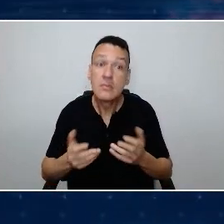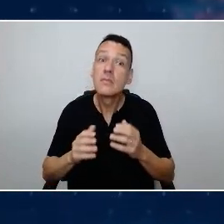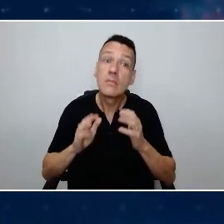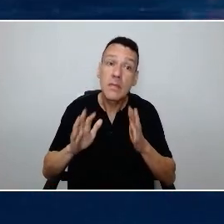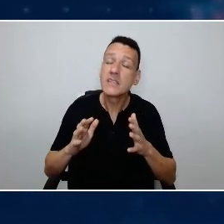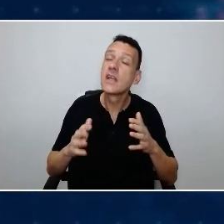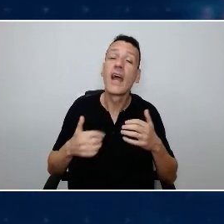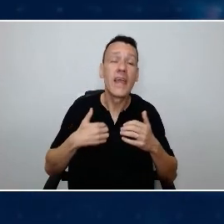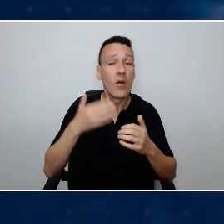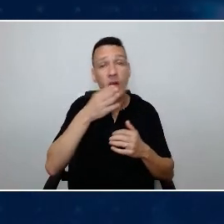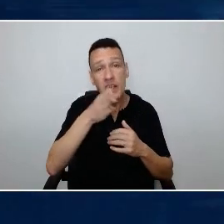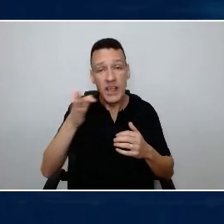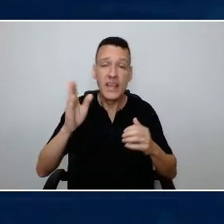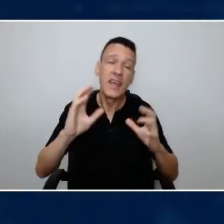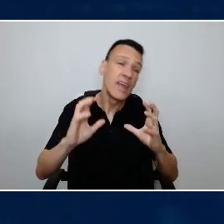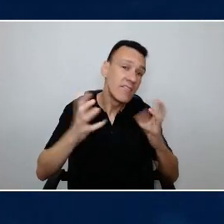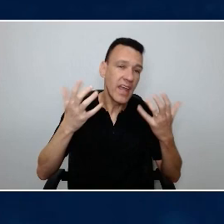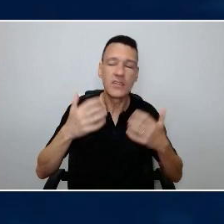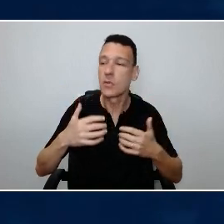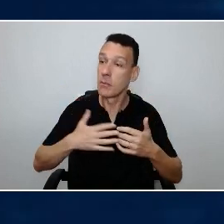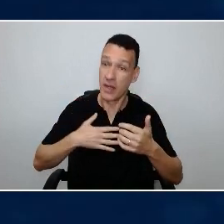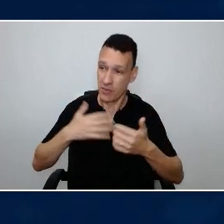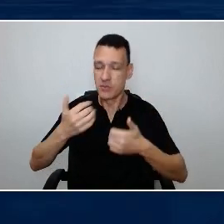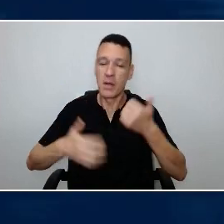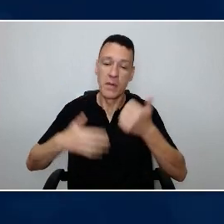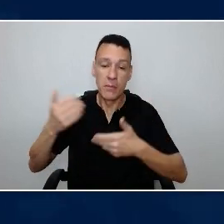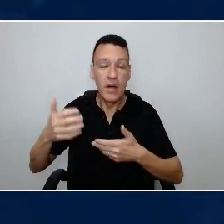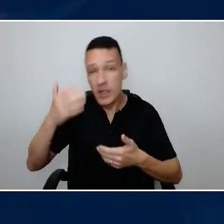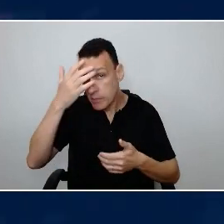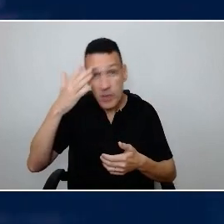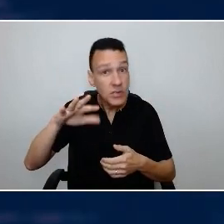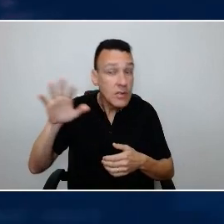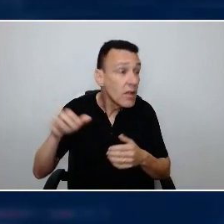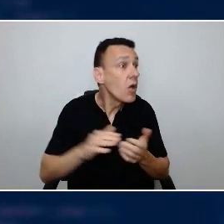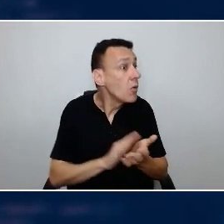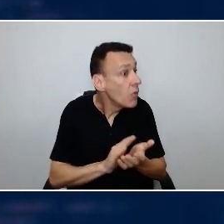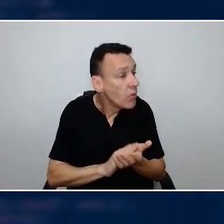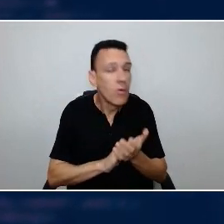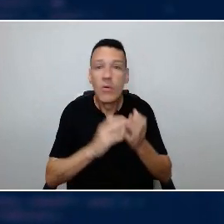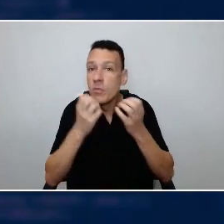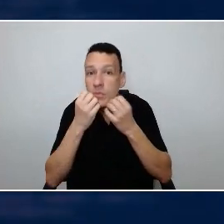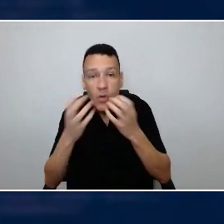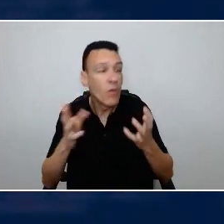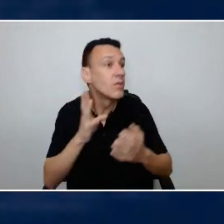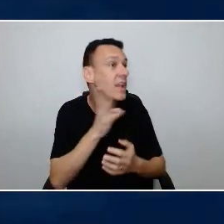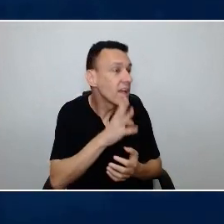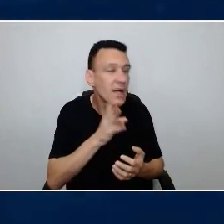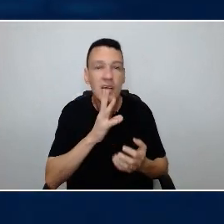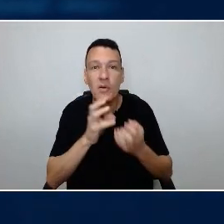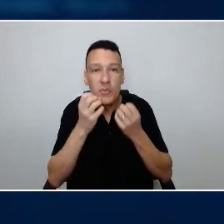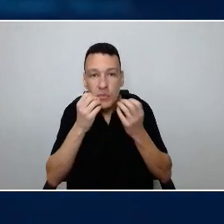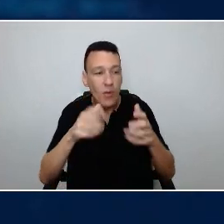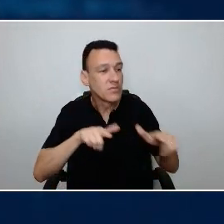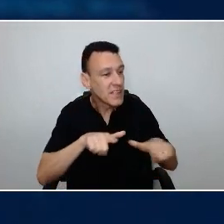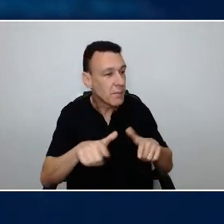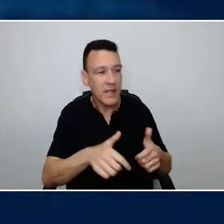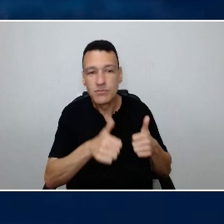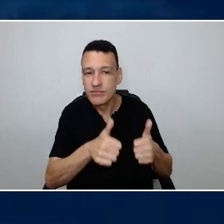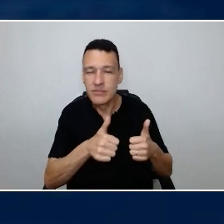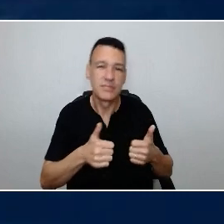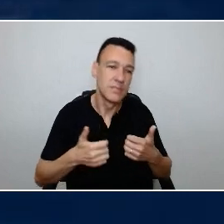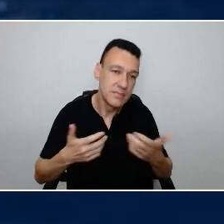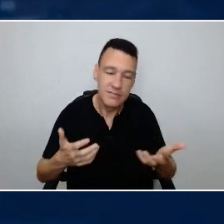a falar sobre o que eu estava fazendo e as pessoas começaram a reconhecer o meu trabalho e isso para mim foi enriquecedor então